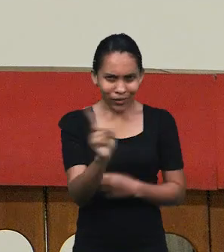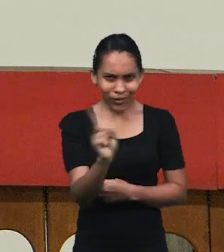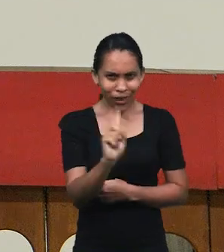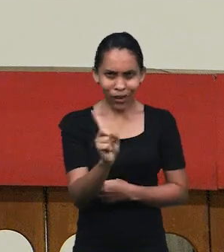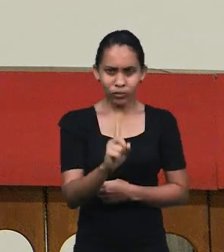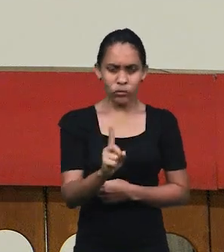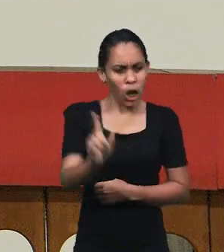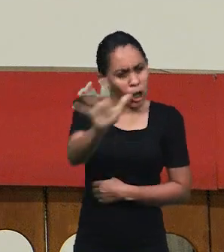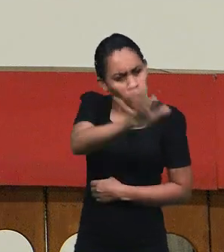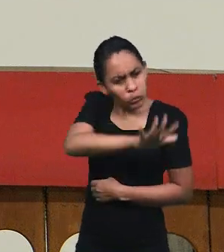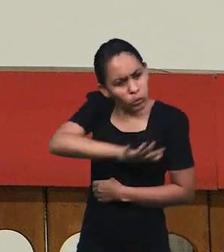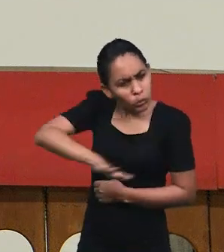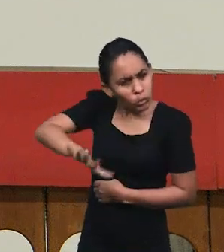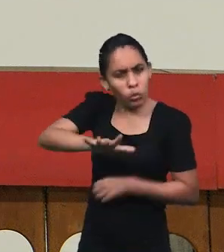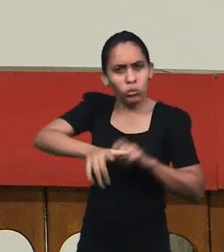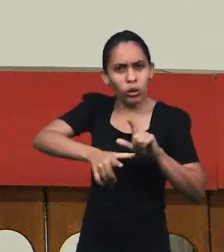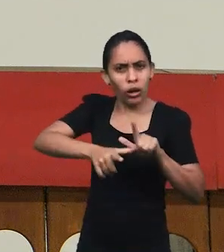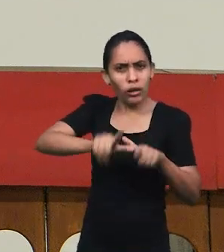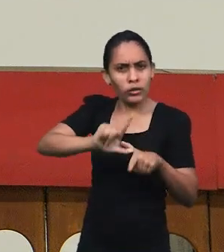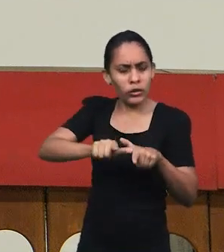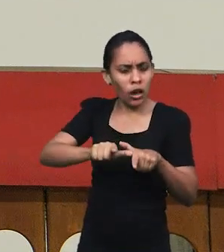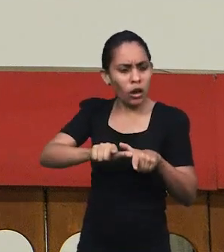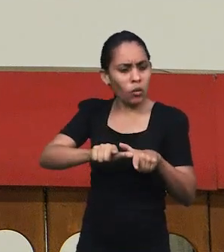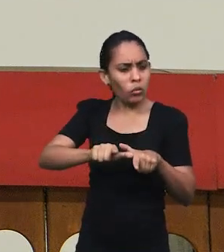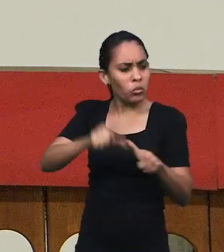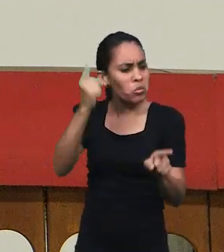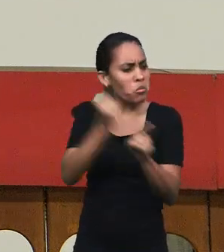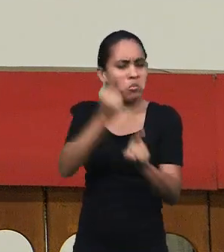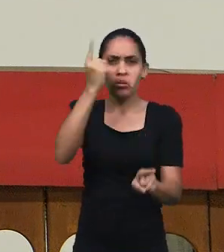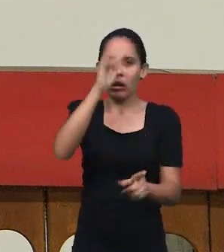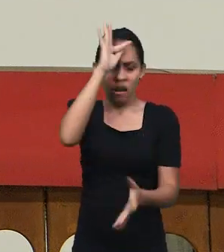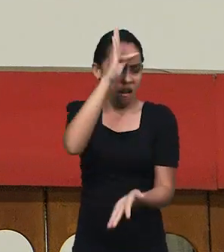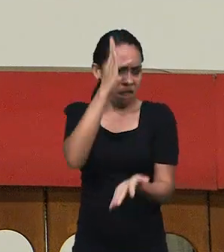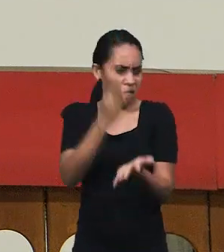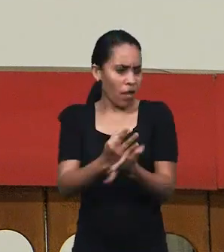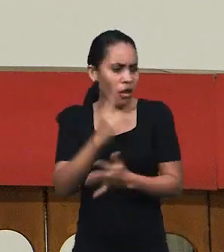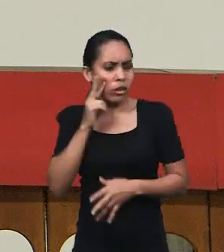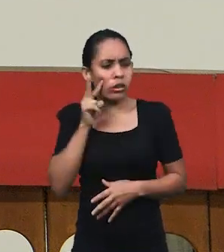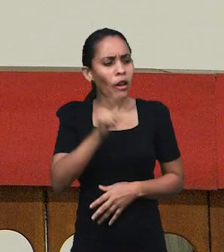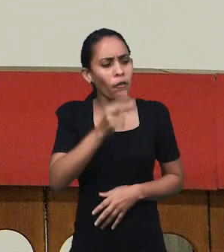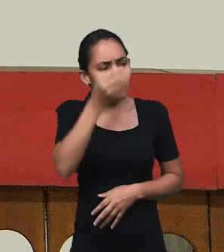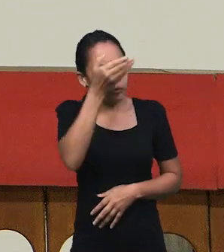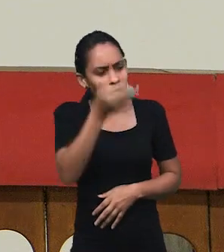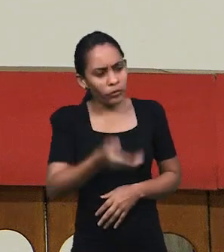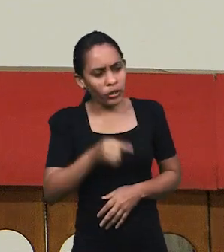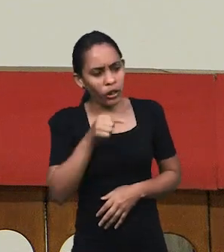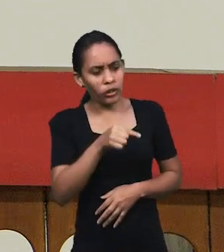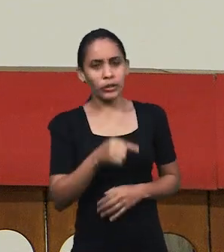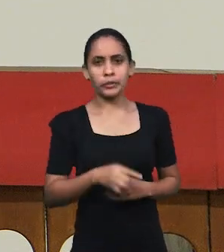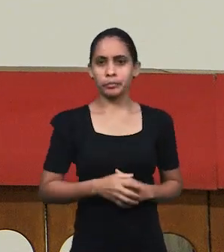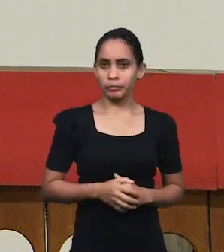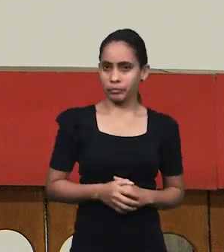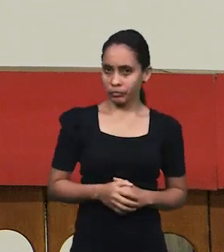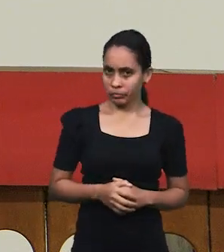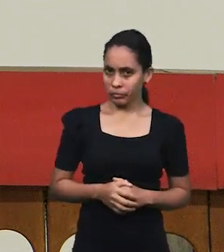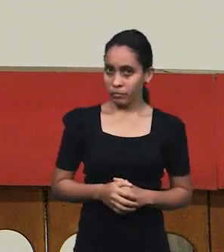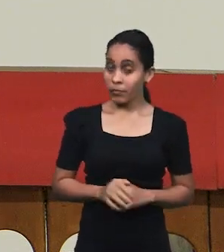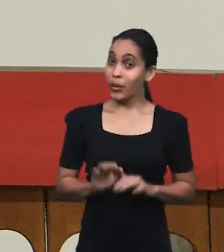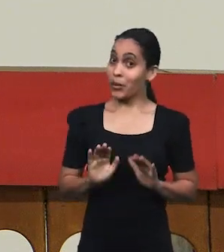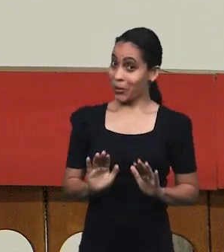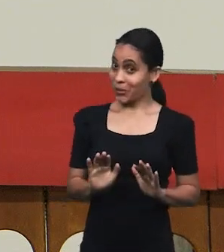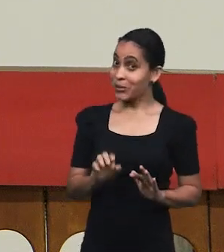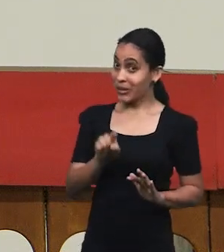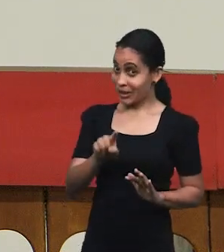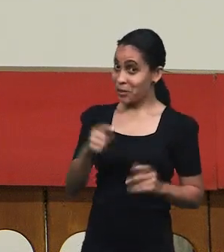judeu. Em todo Israel eu encontrei a fé que eu encontrei nesse soldado.